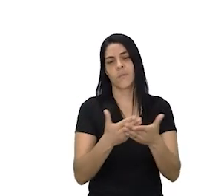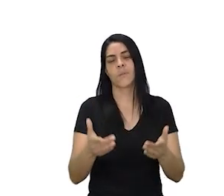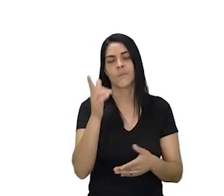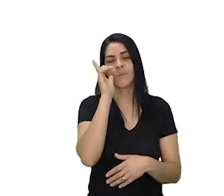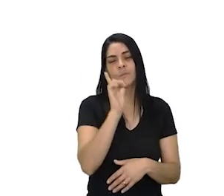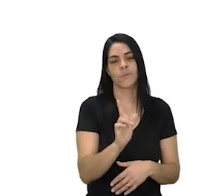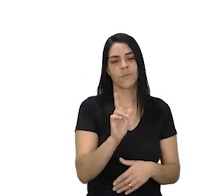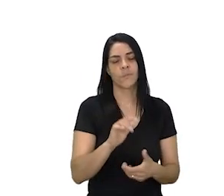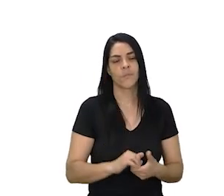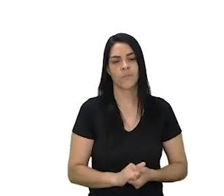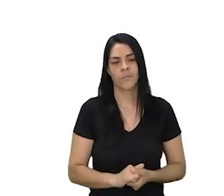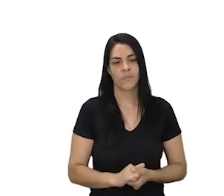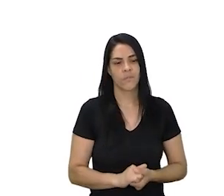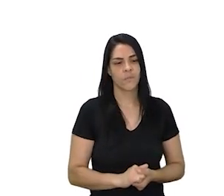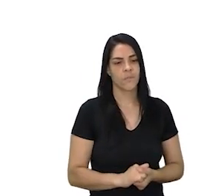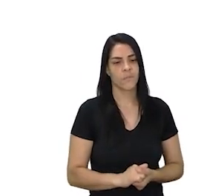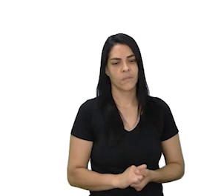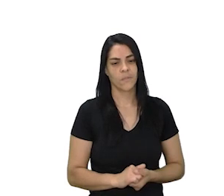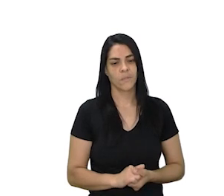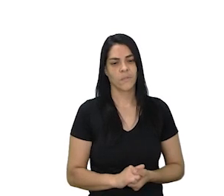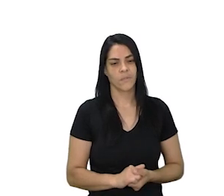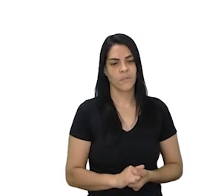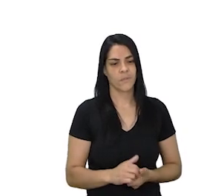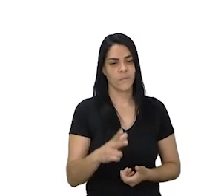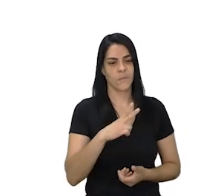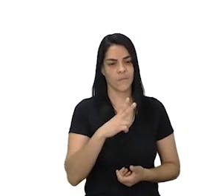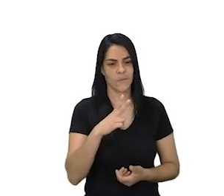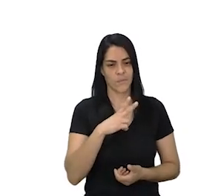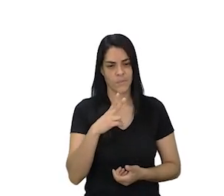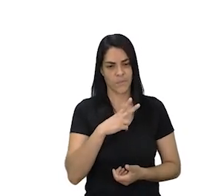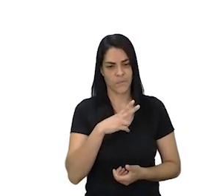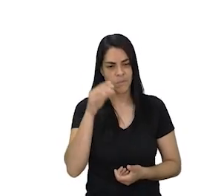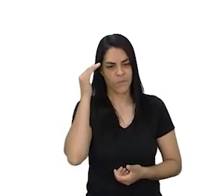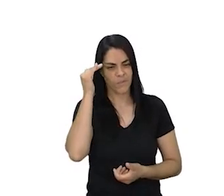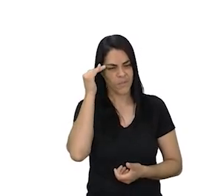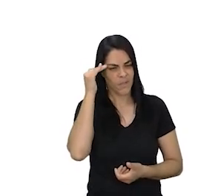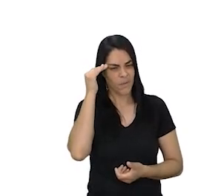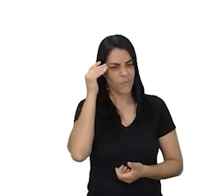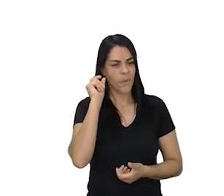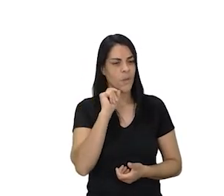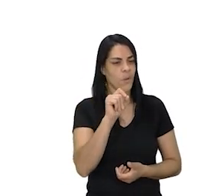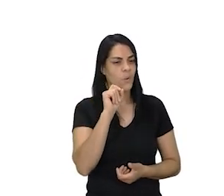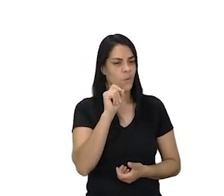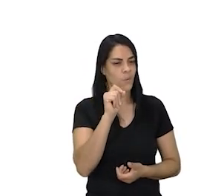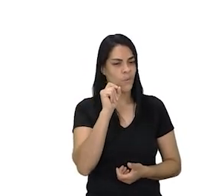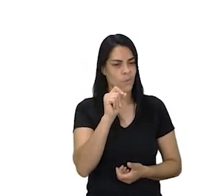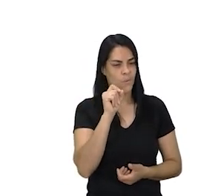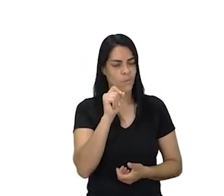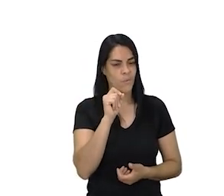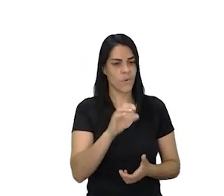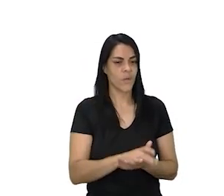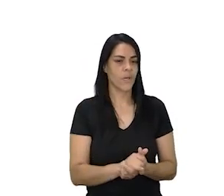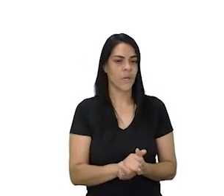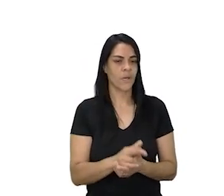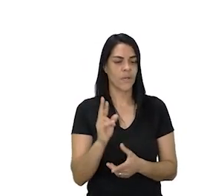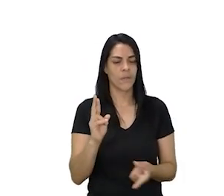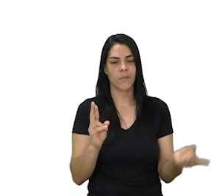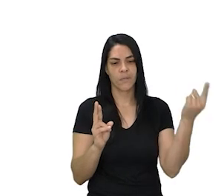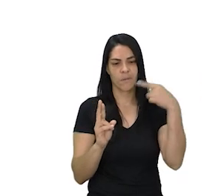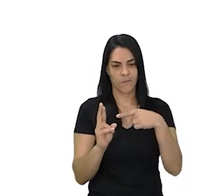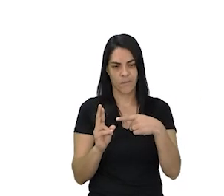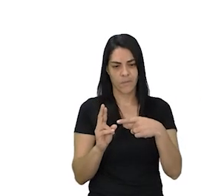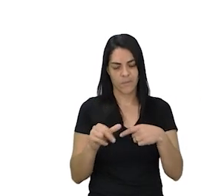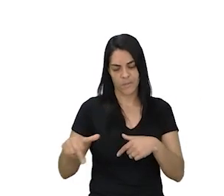possa, né, nesse caso em particular, identificar, né, os pontos de referência e poder se